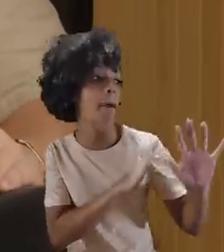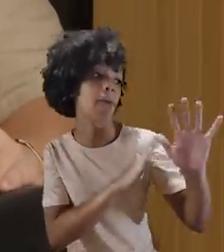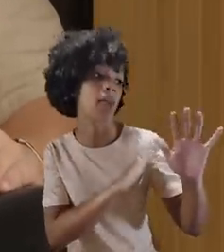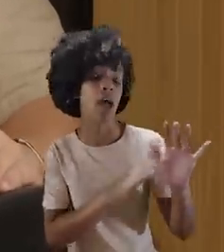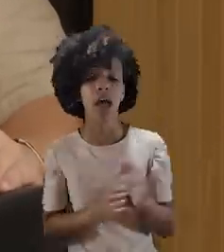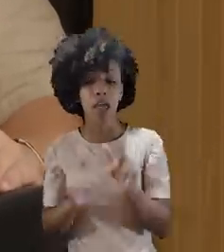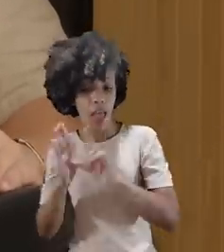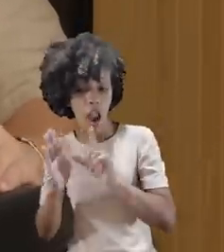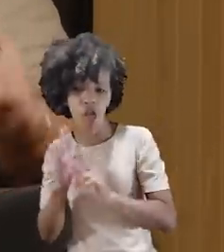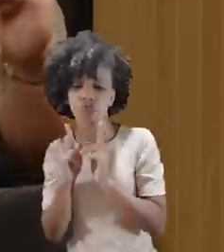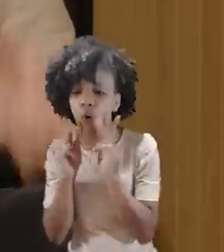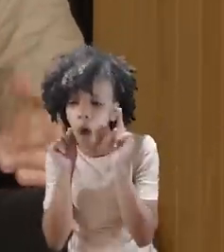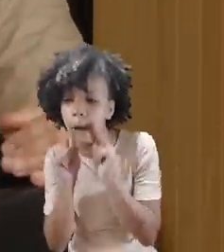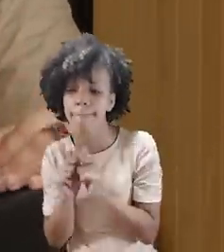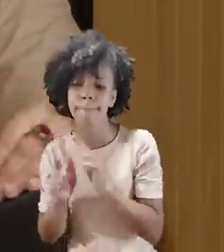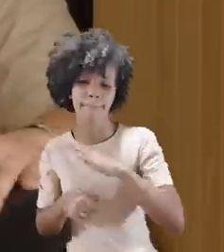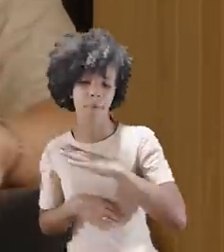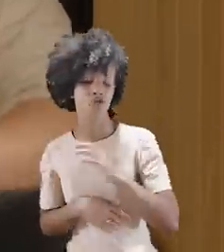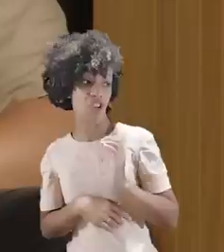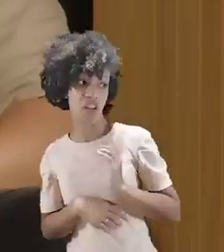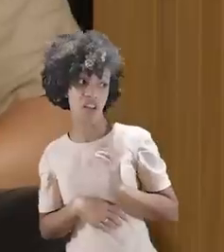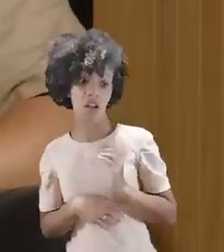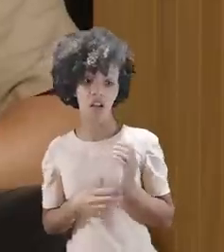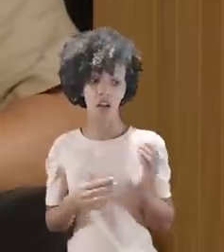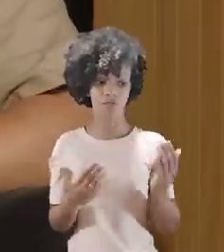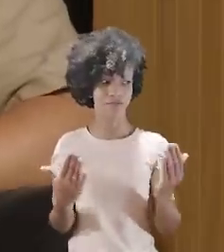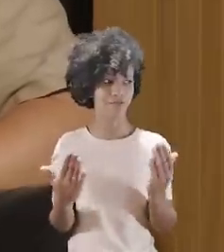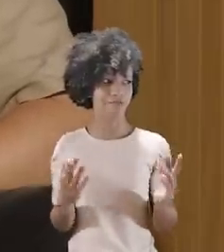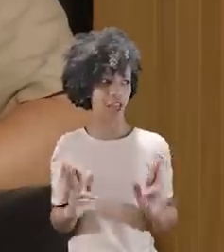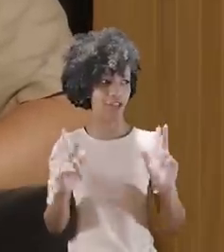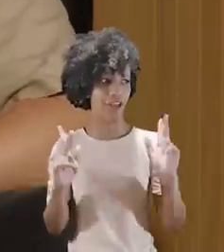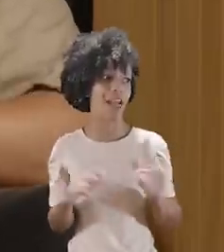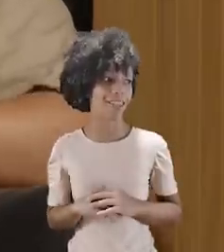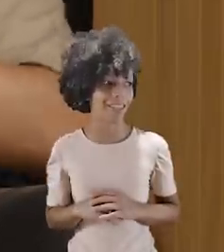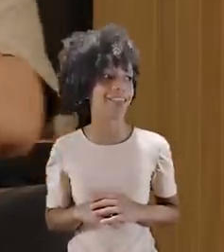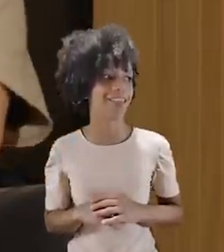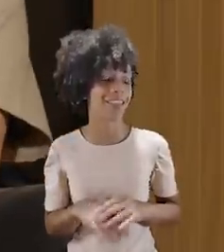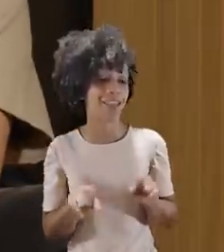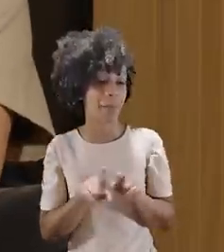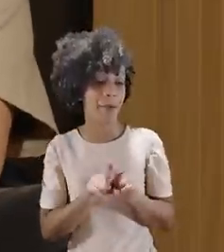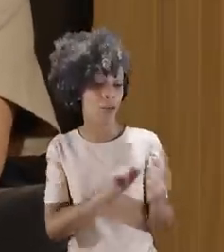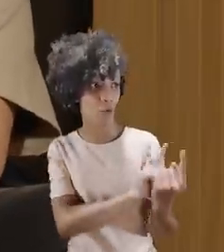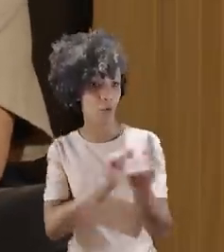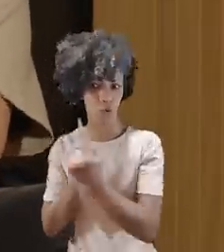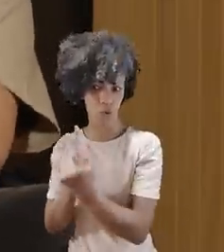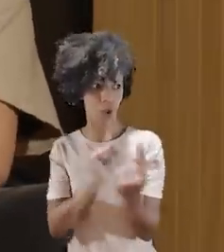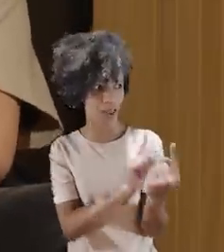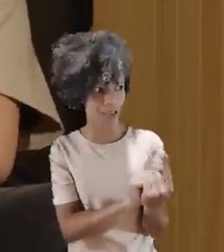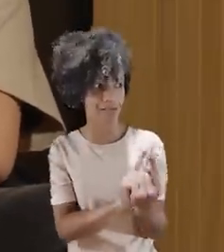EA EAD bairro nobre cara você vê o tratamento assim da barbearia com os clientes